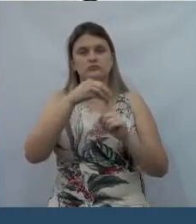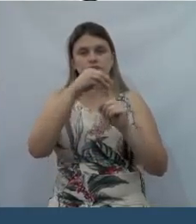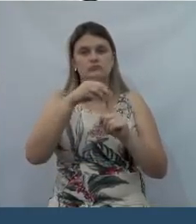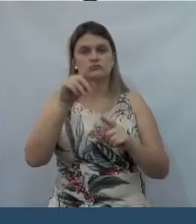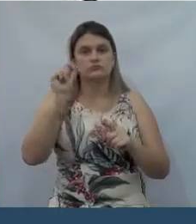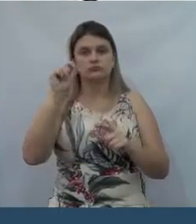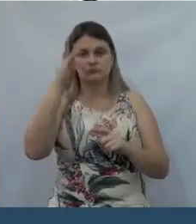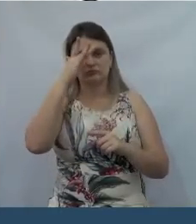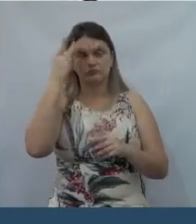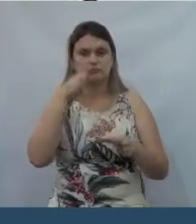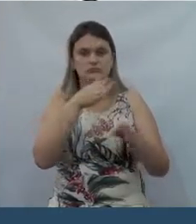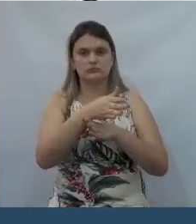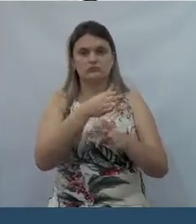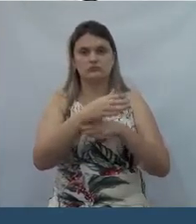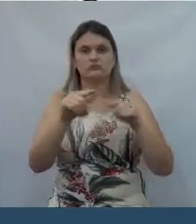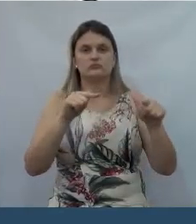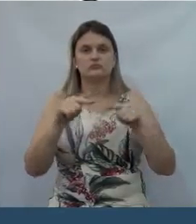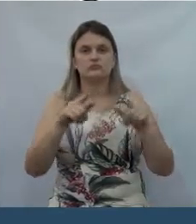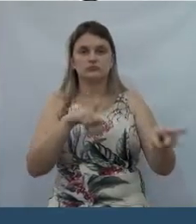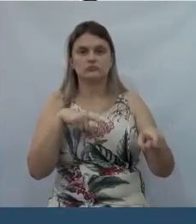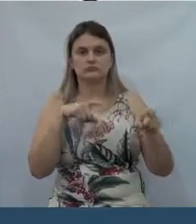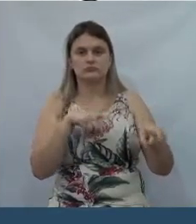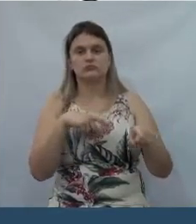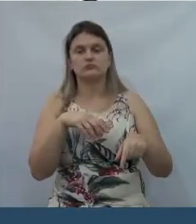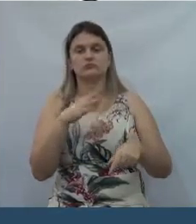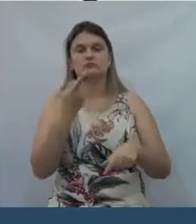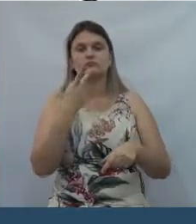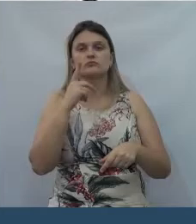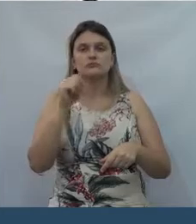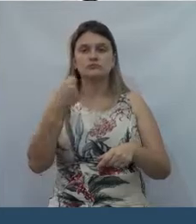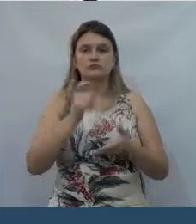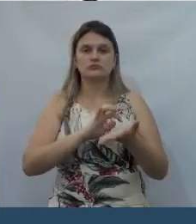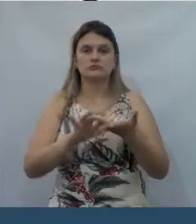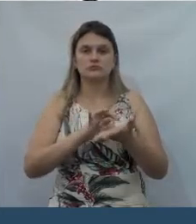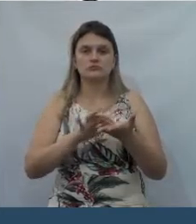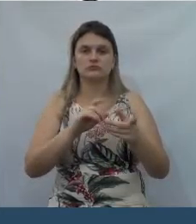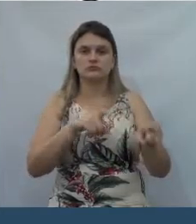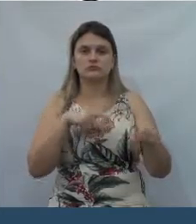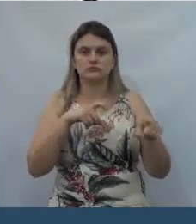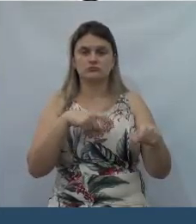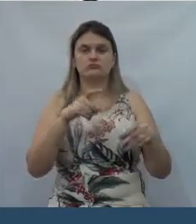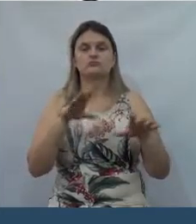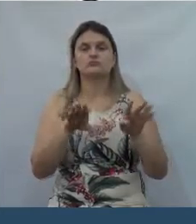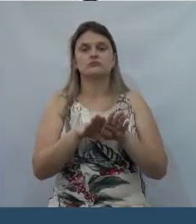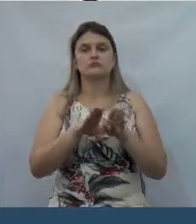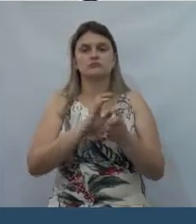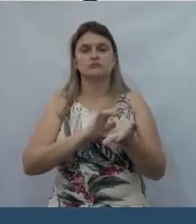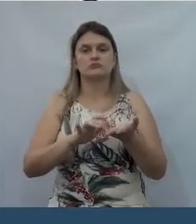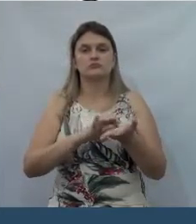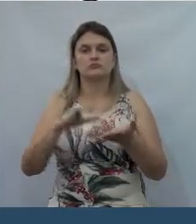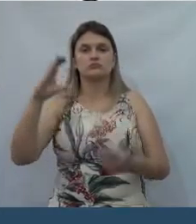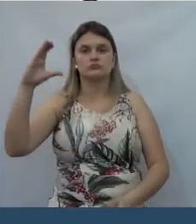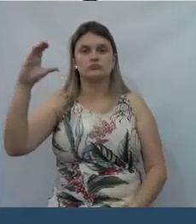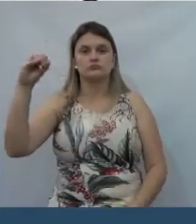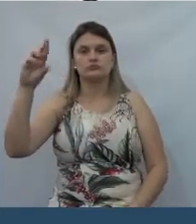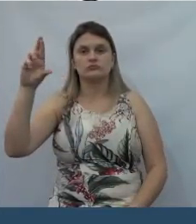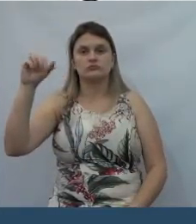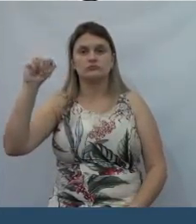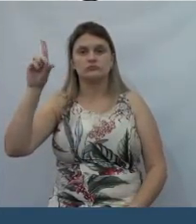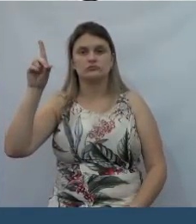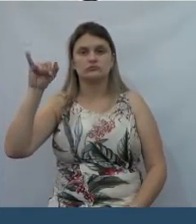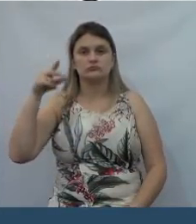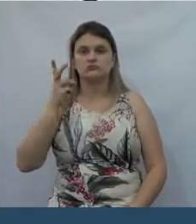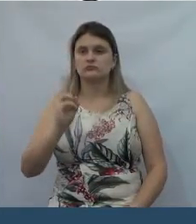que atendem mais o interior aí, né? A Secretaria da Agricultura, o secretário Coradinho aí nos